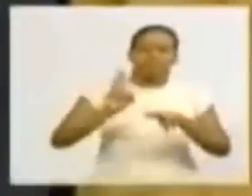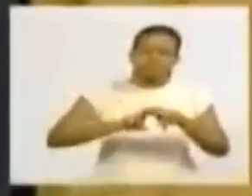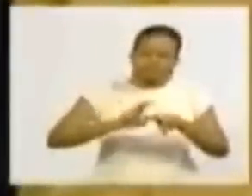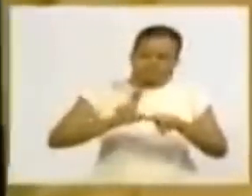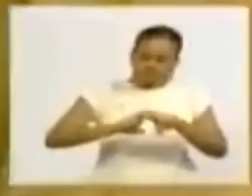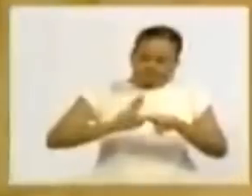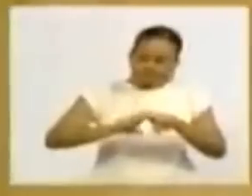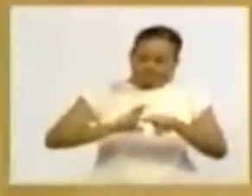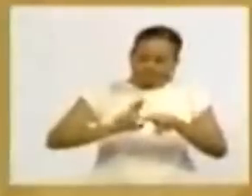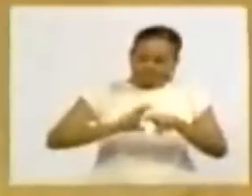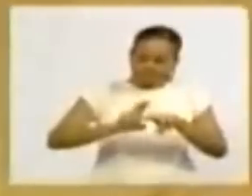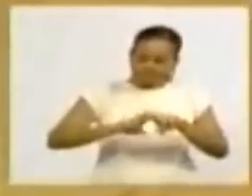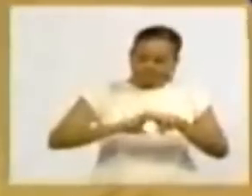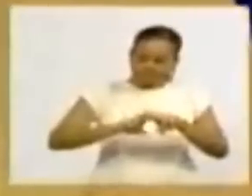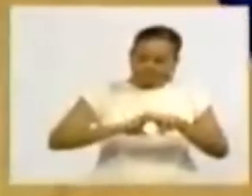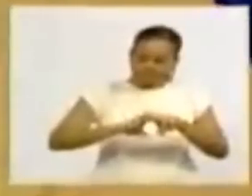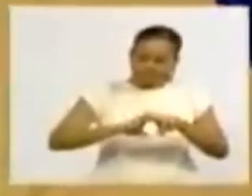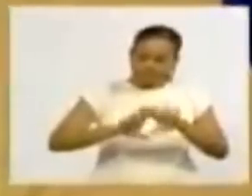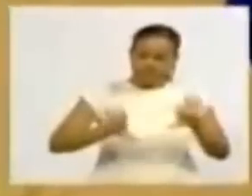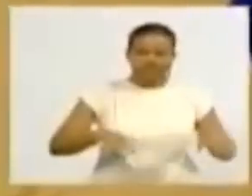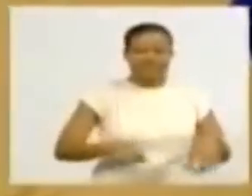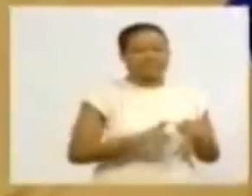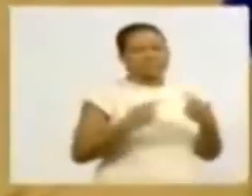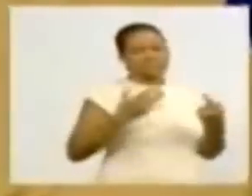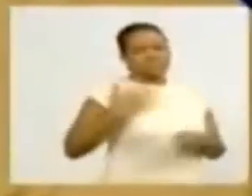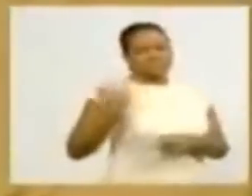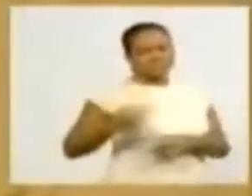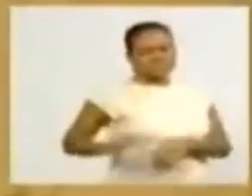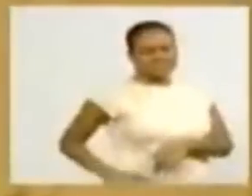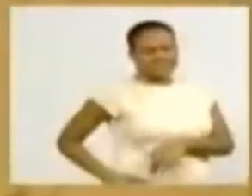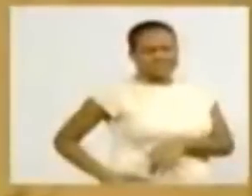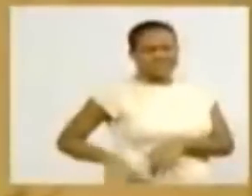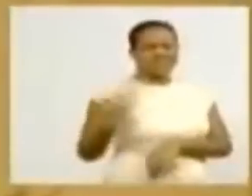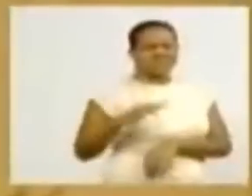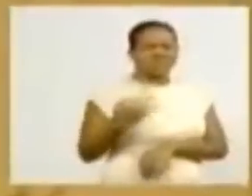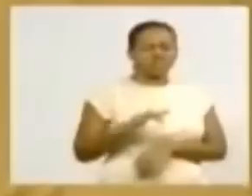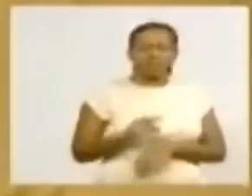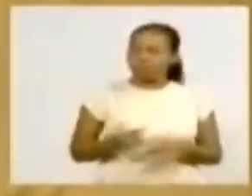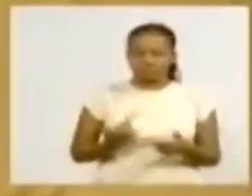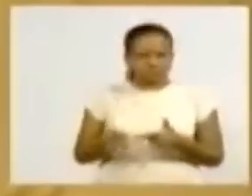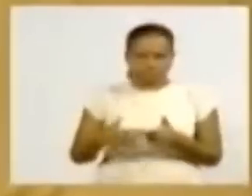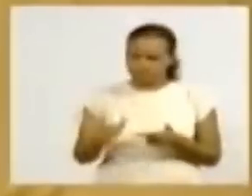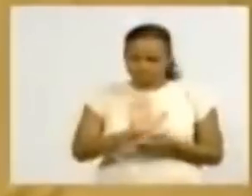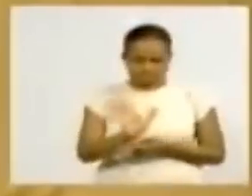Vamos, senta bonitinho todo mundo. Ah, padre, eu estou com artrite danada. Você vai, não tem